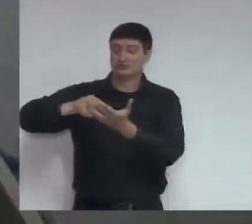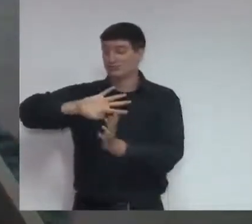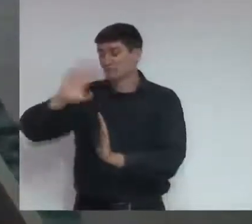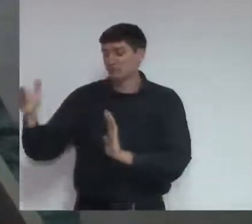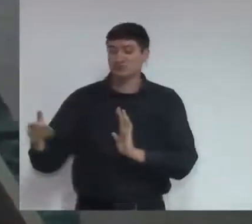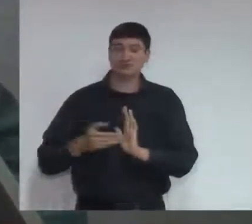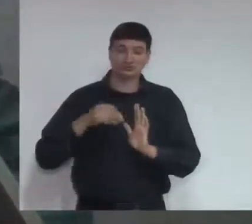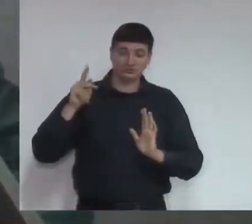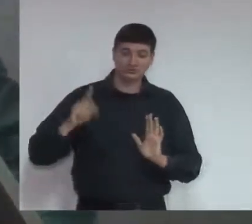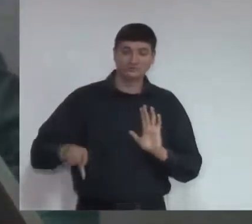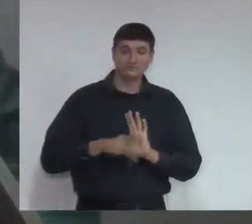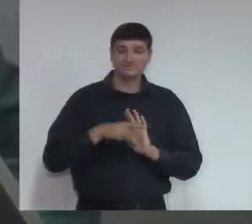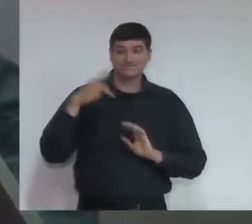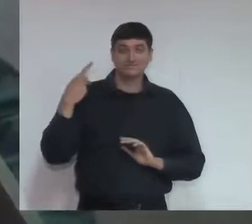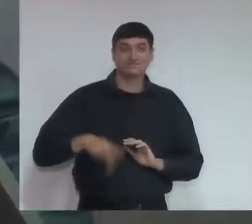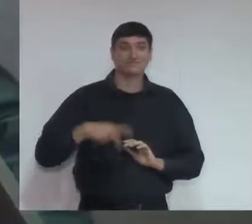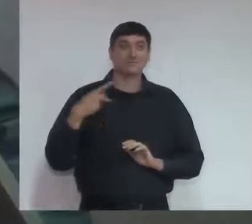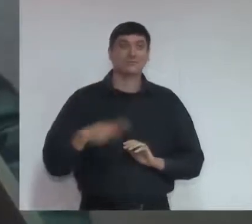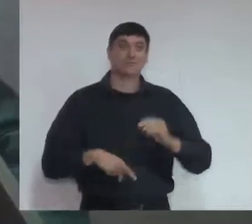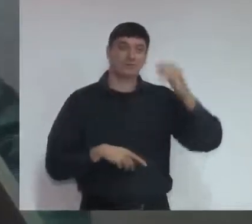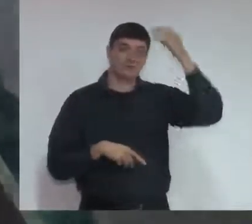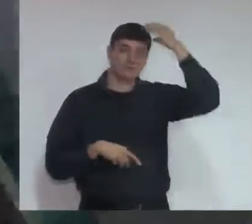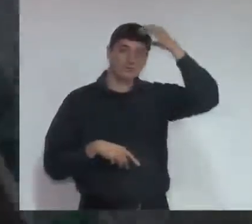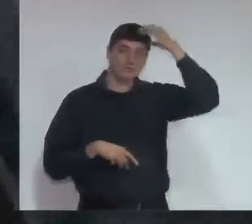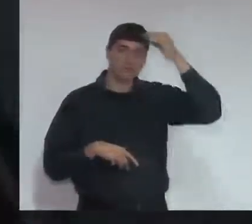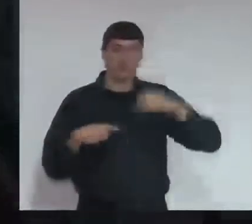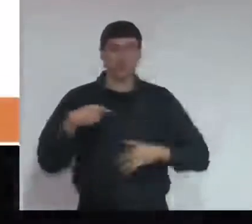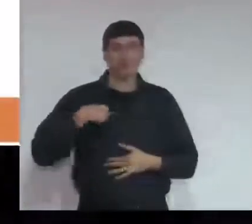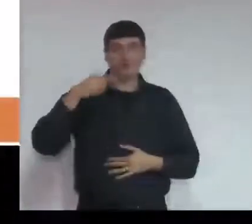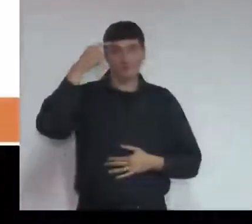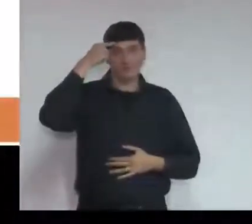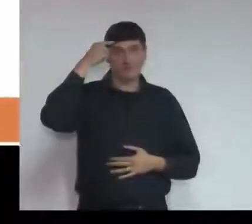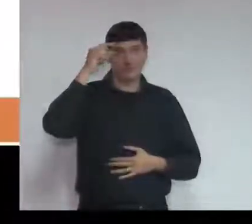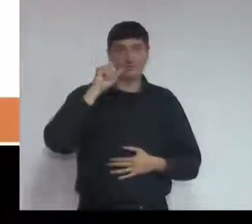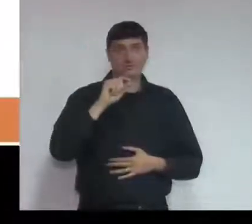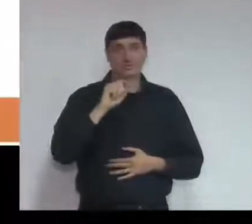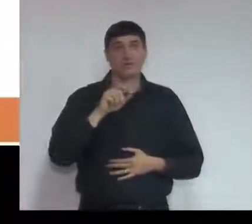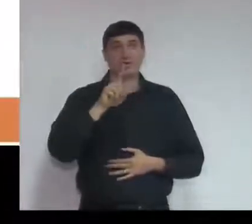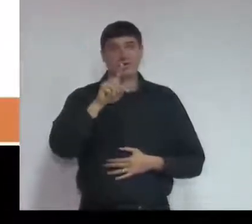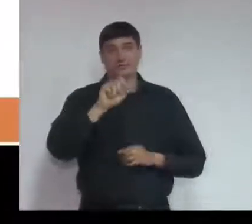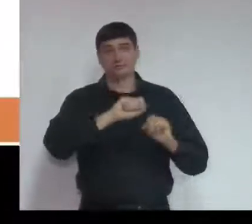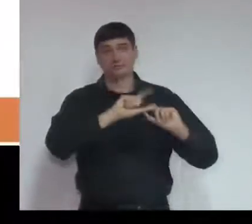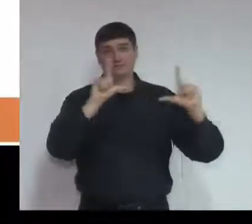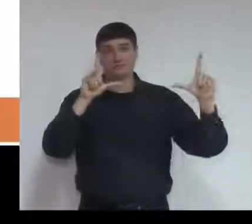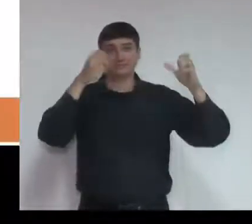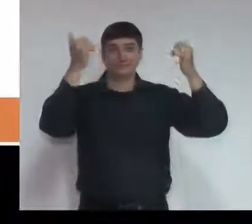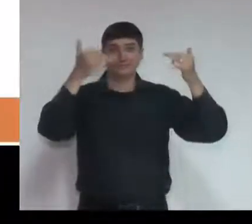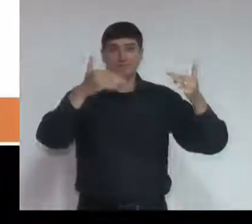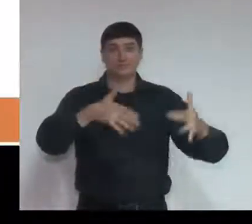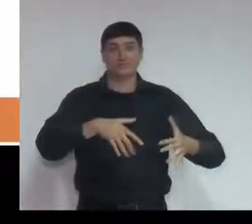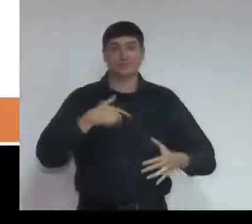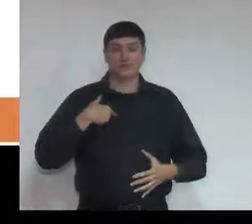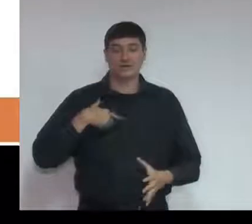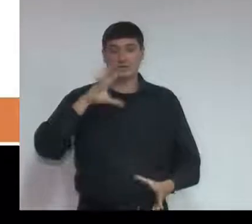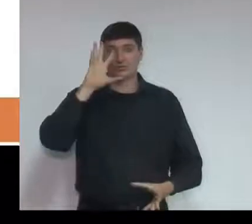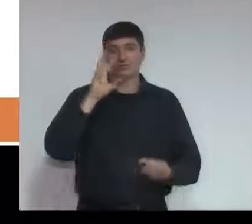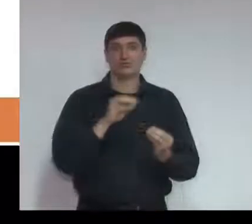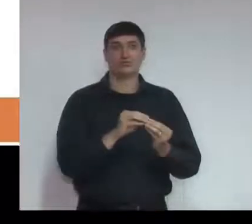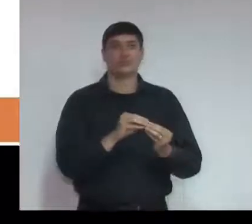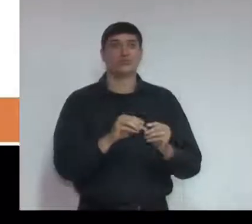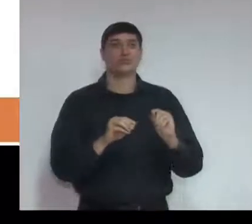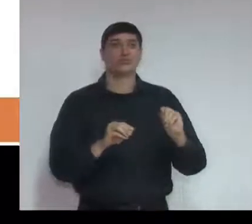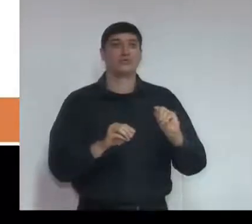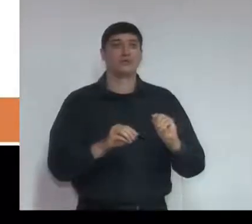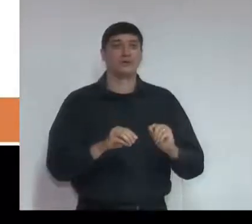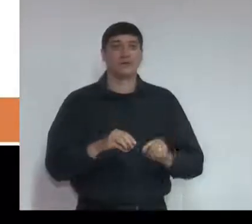consequência? Então, vamos colocar o meu raciocínio para tentar ajudar a cidade, não é? Então, eu fiz um resumo do que seriam as